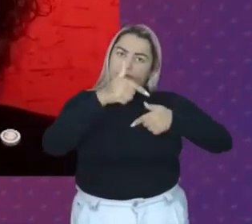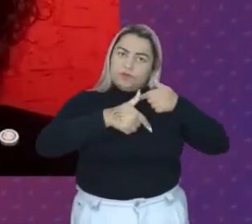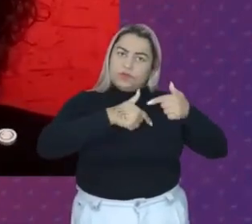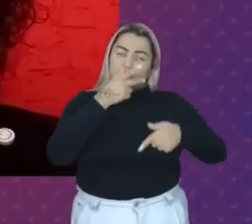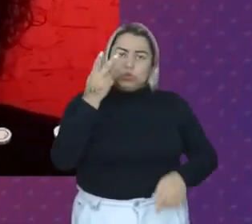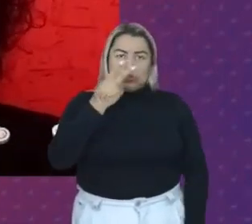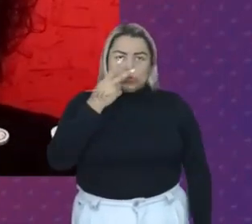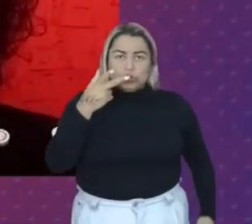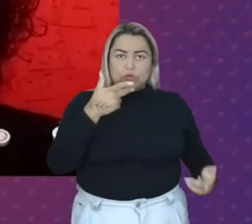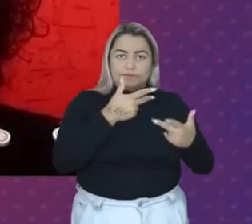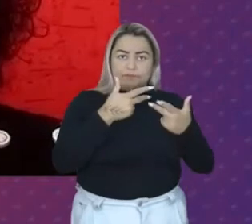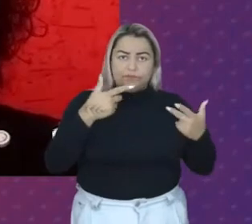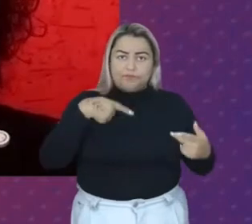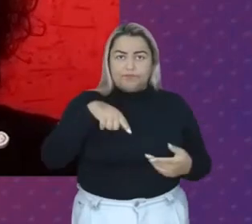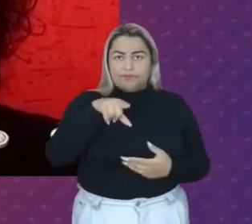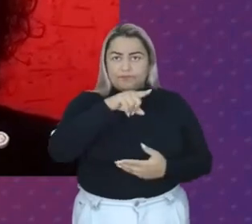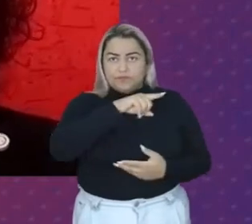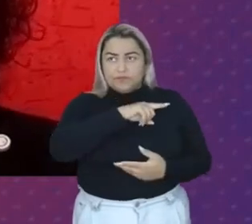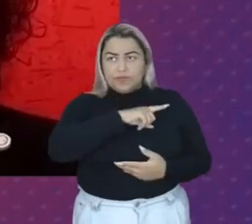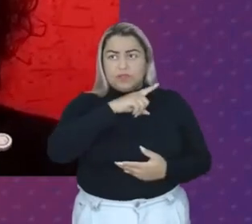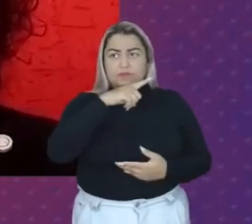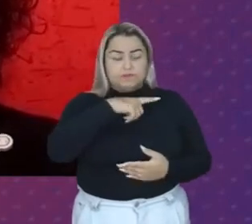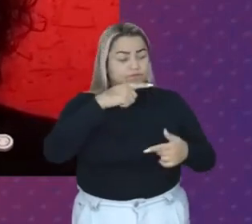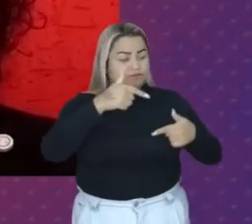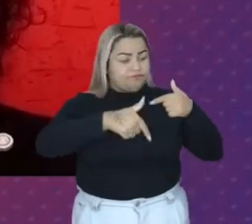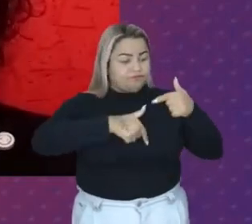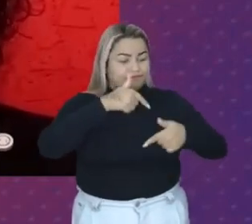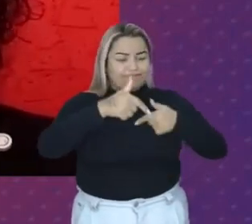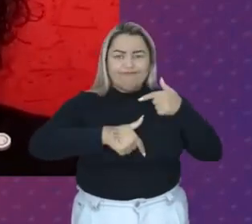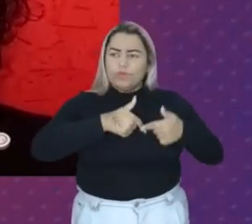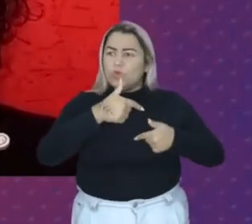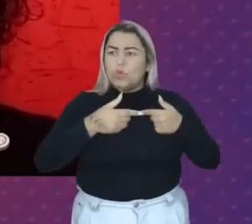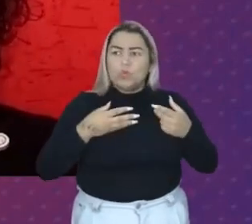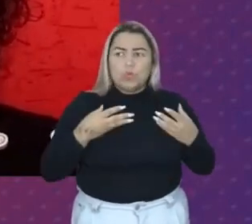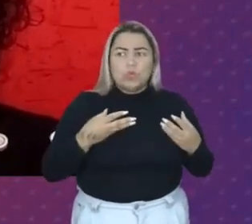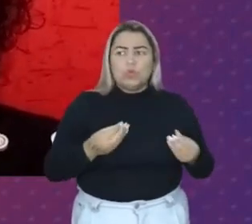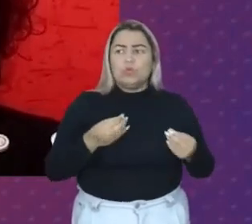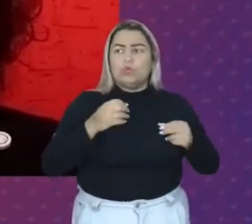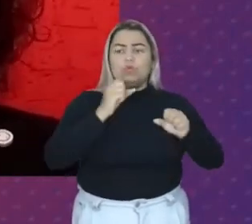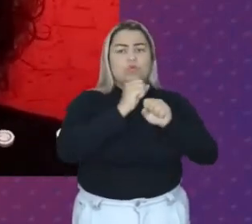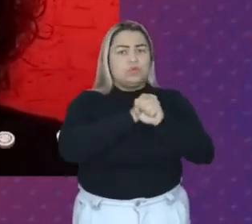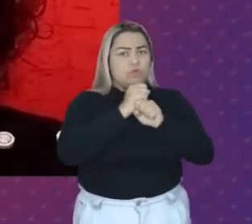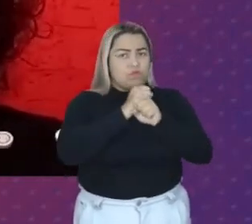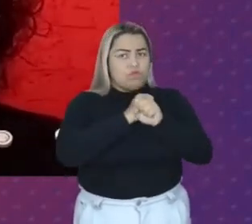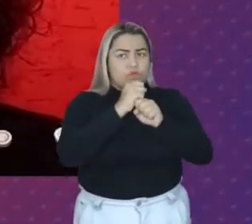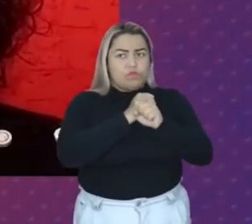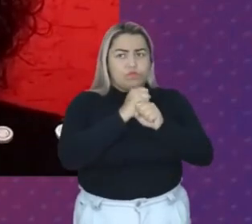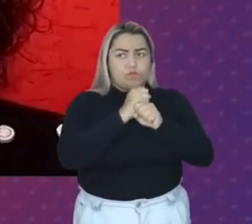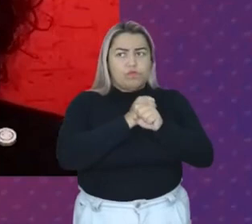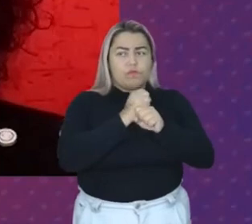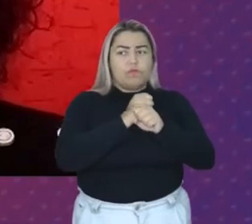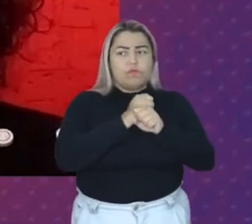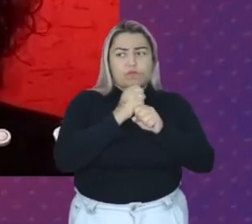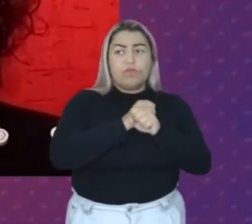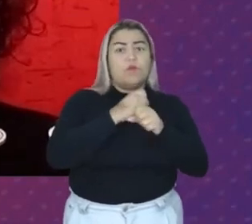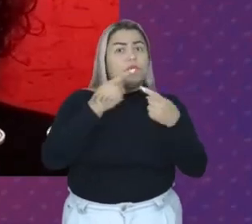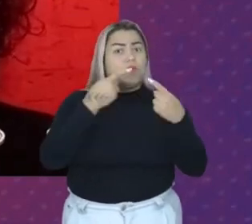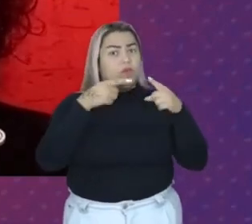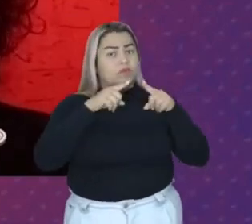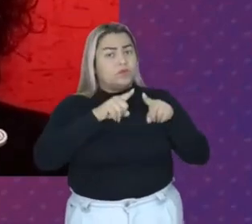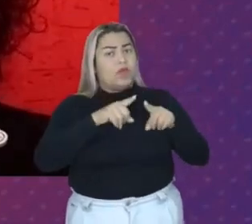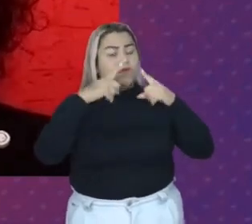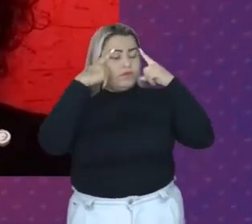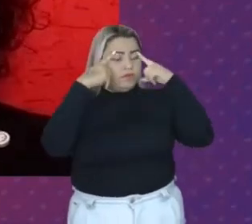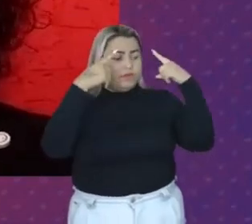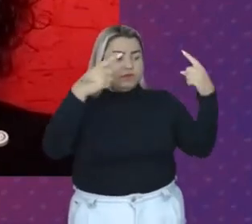duas coisas que nós, mulheres da CUT, temos trabalhado muito, muito, muito nos últimos tempos, é a questão do combate à